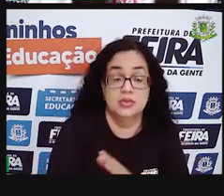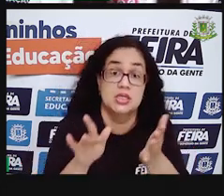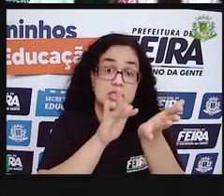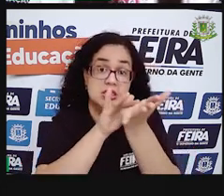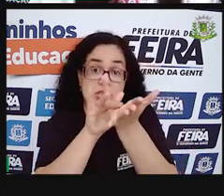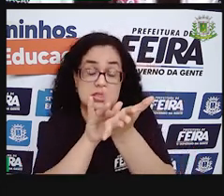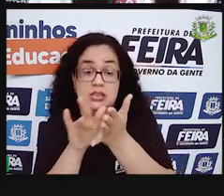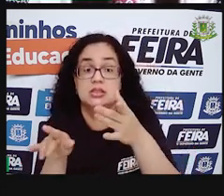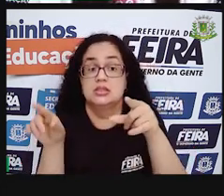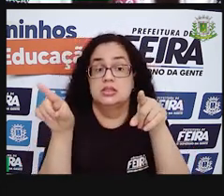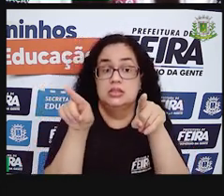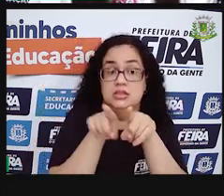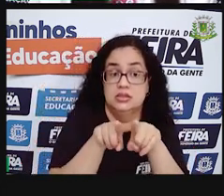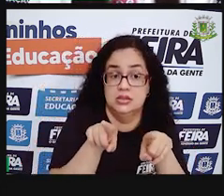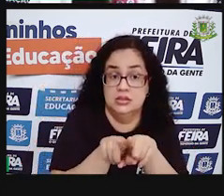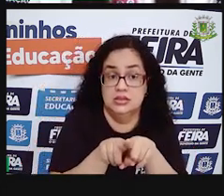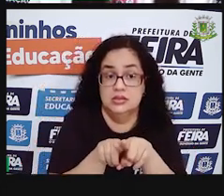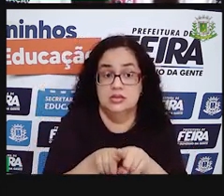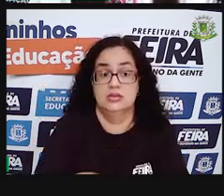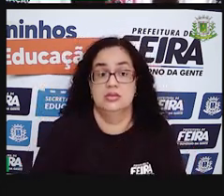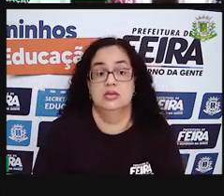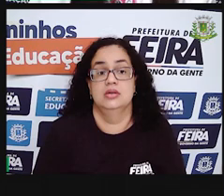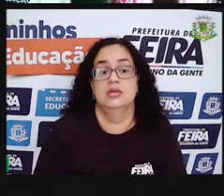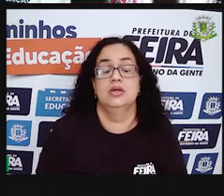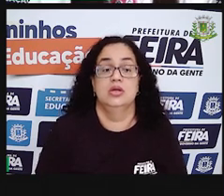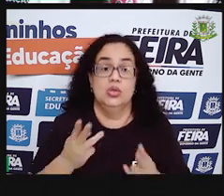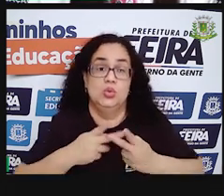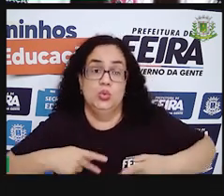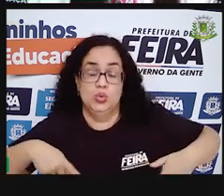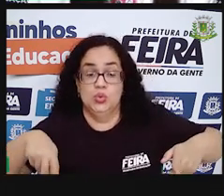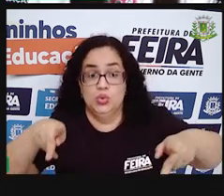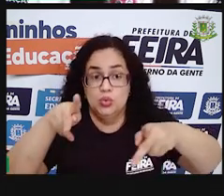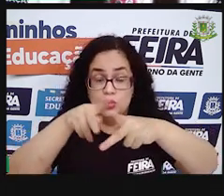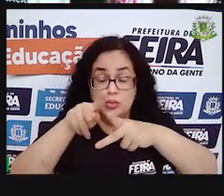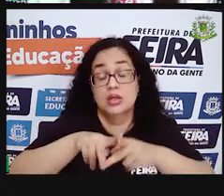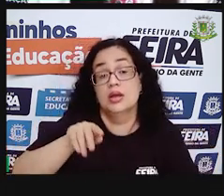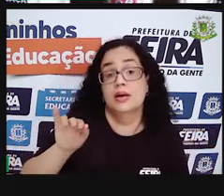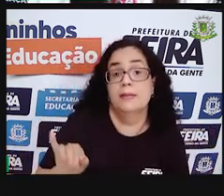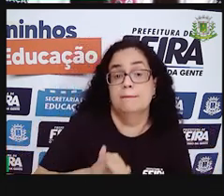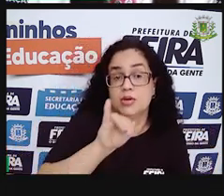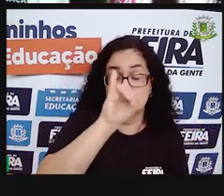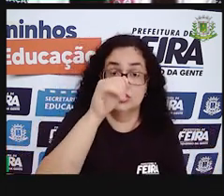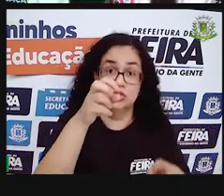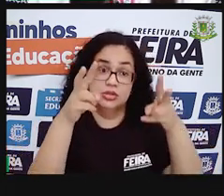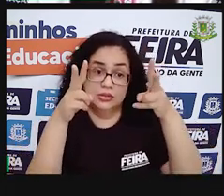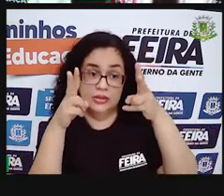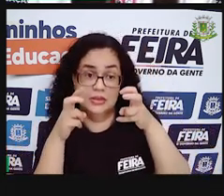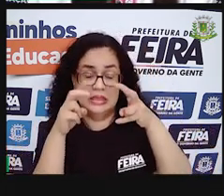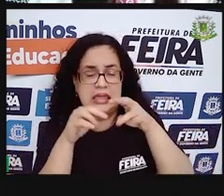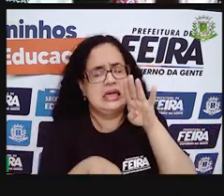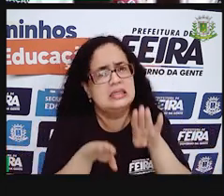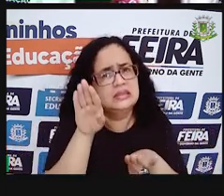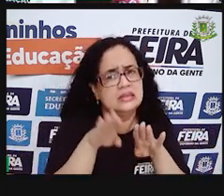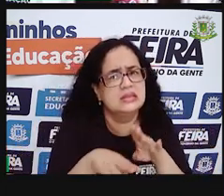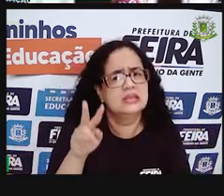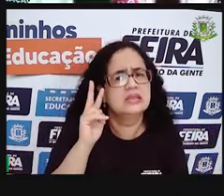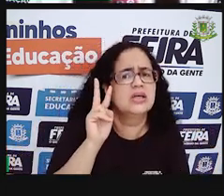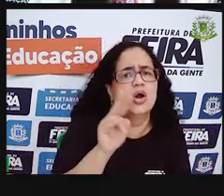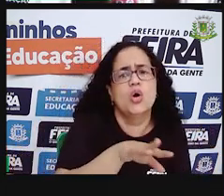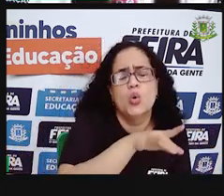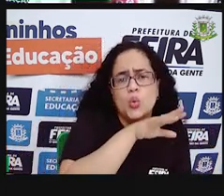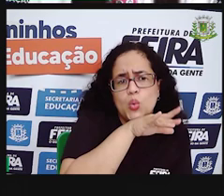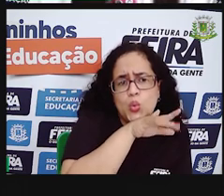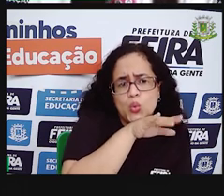ciganos também contribuem culturalmente com a formação do nosso povo. E é importante perceber que, às vezes, as visões